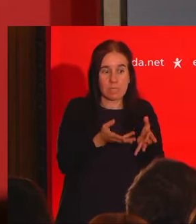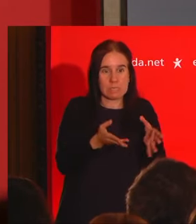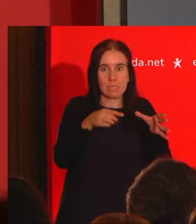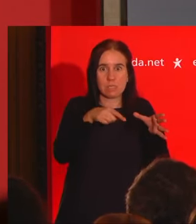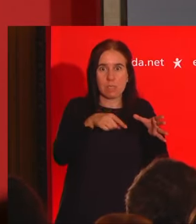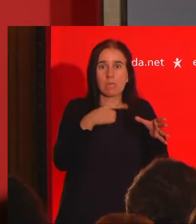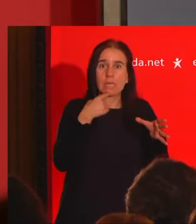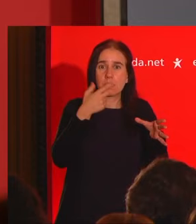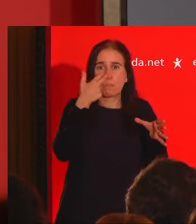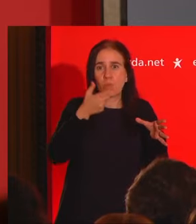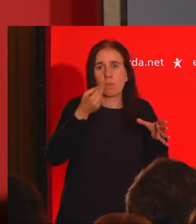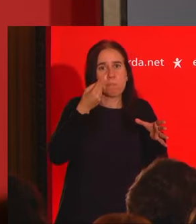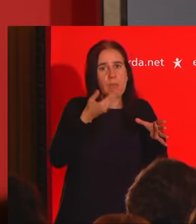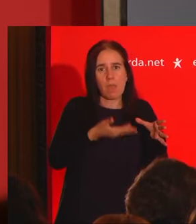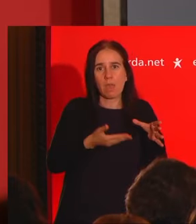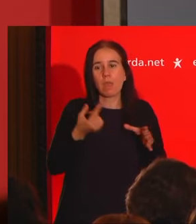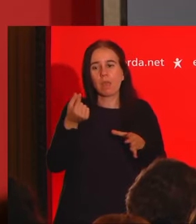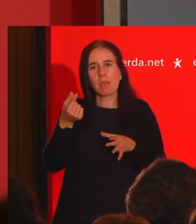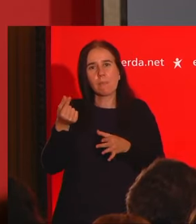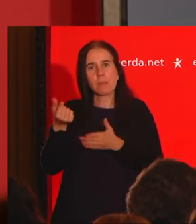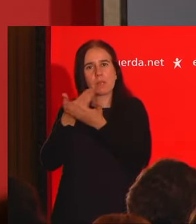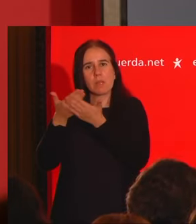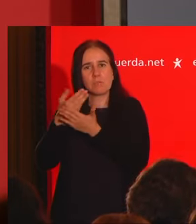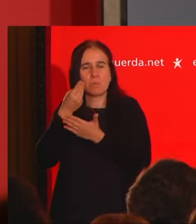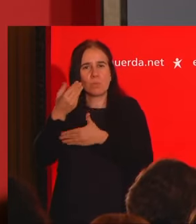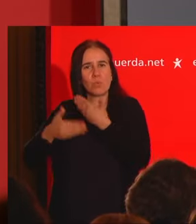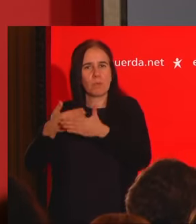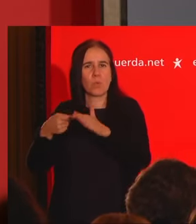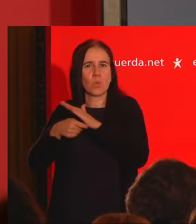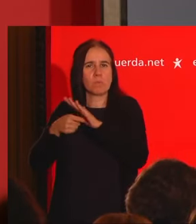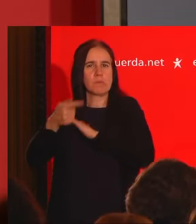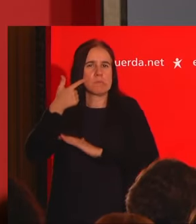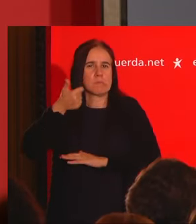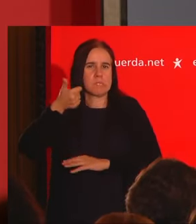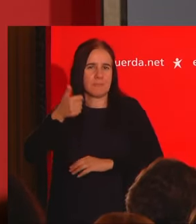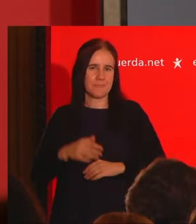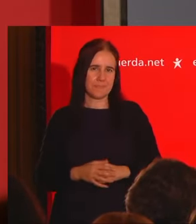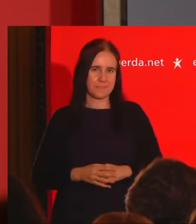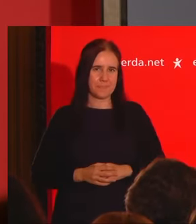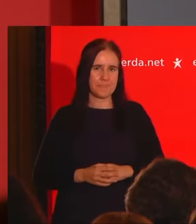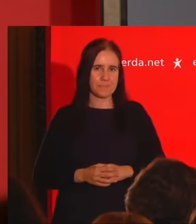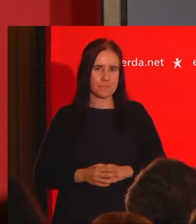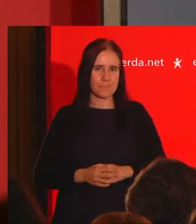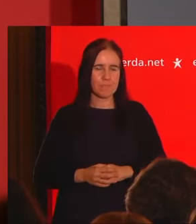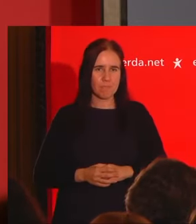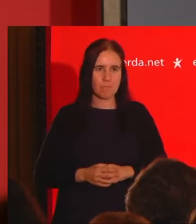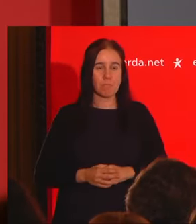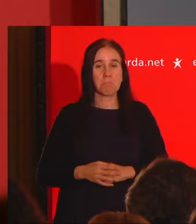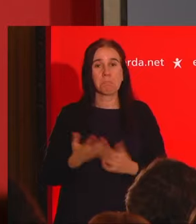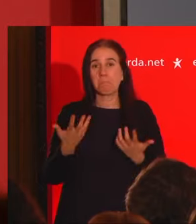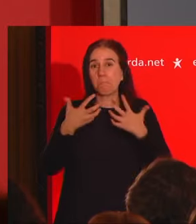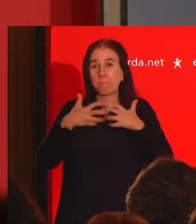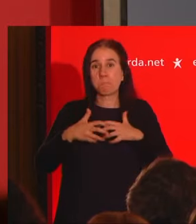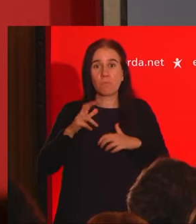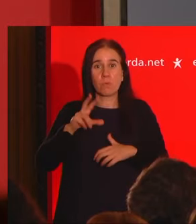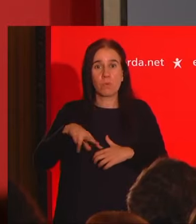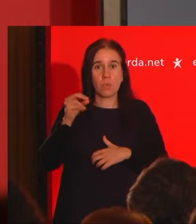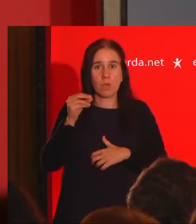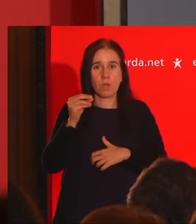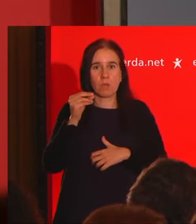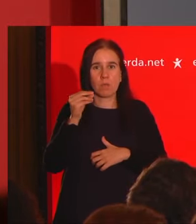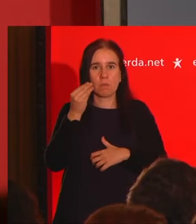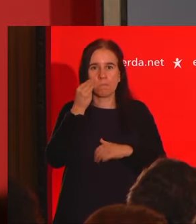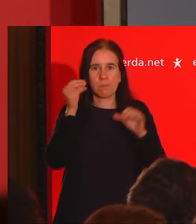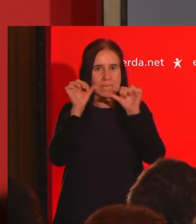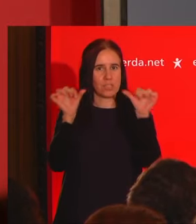é podre. O capitalismo vive muito bem com a corrupção. Nunca duvidámos da natureza